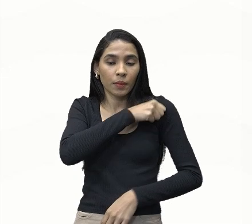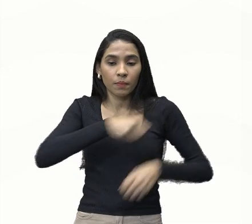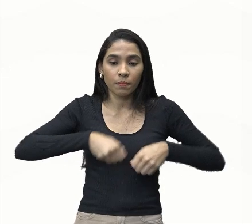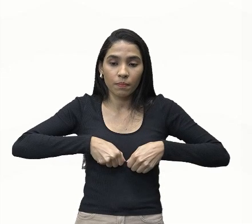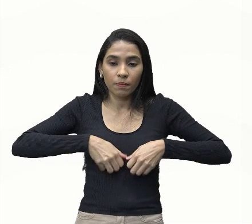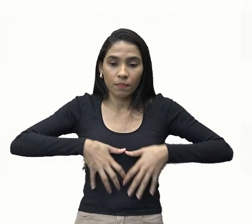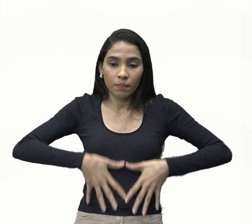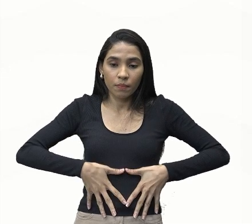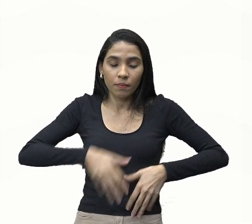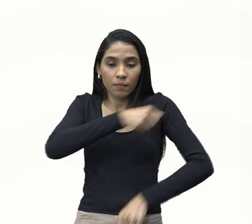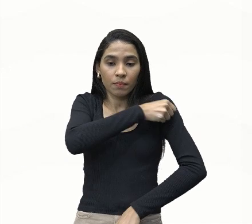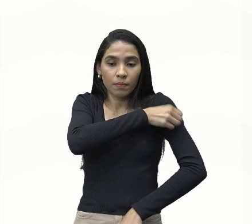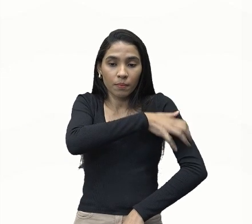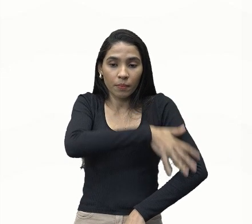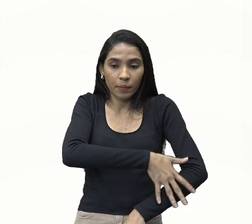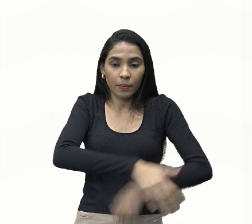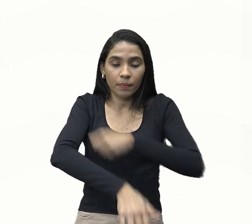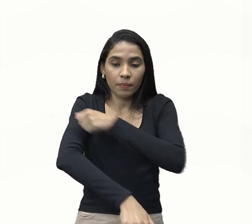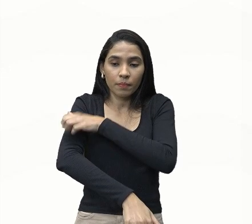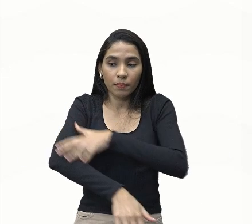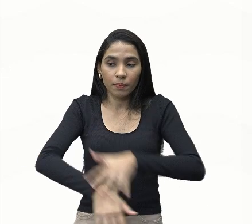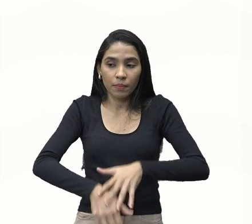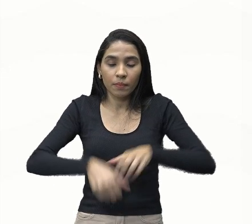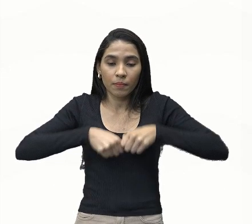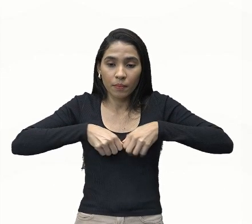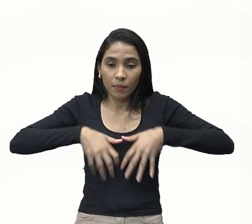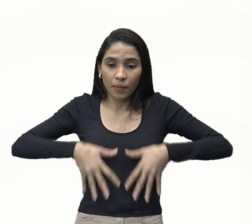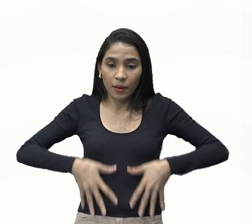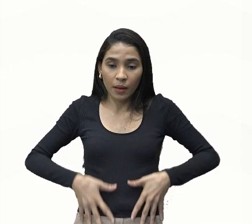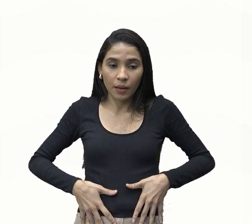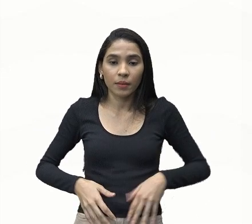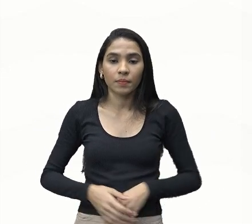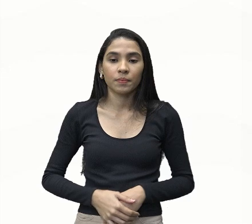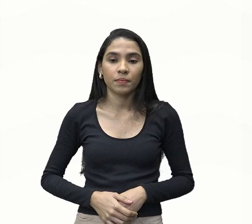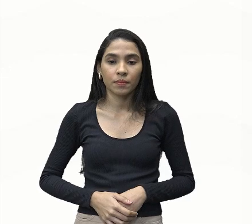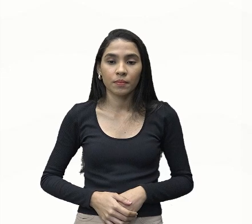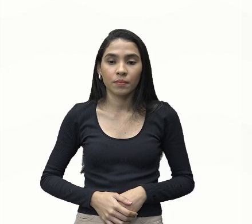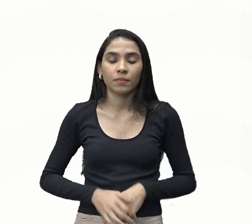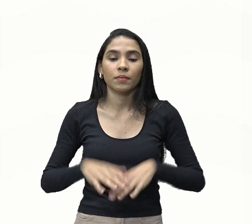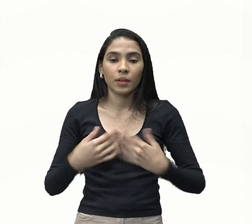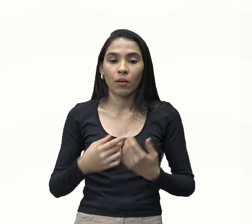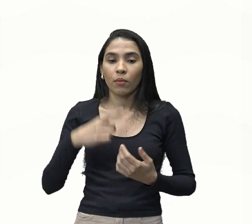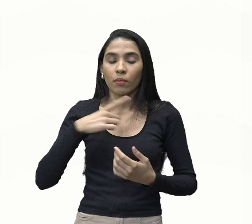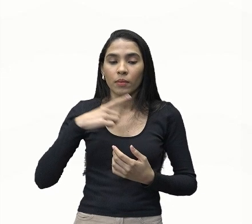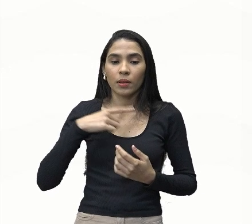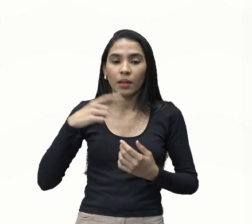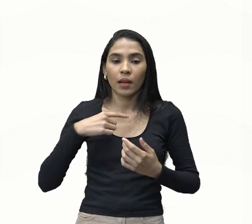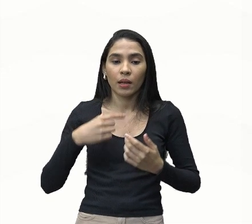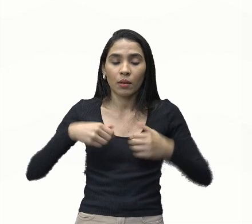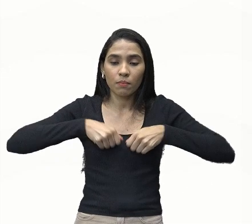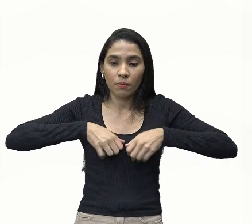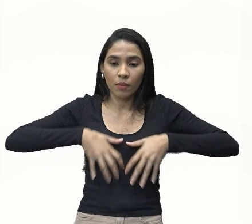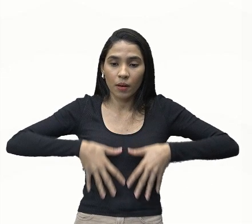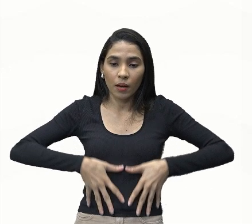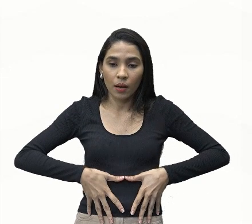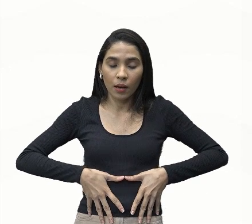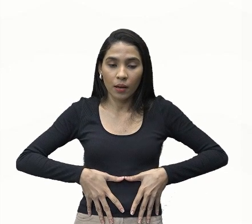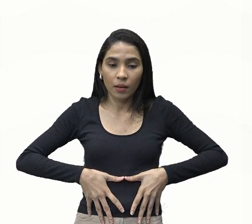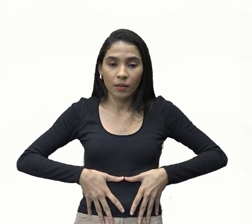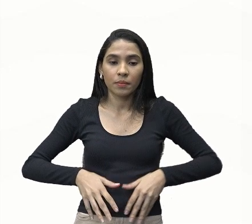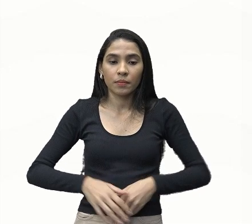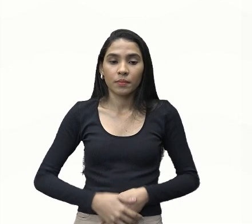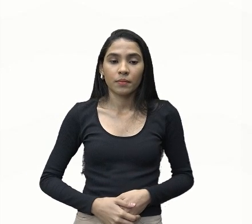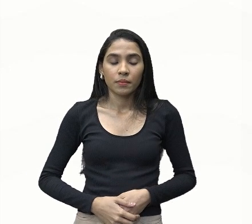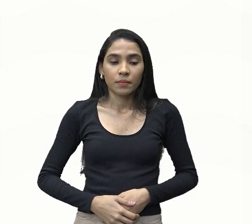sistema nervoso periférico. Os gânglios são dilatações onde estão localizados os corpos